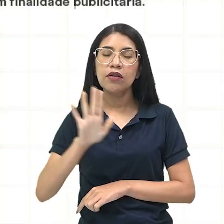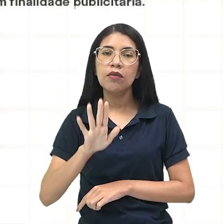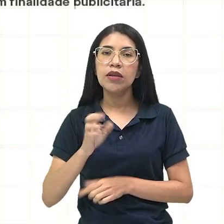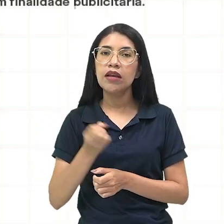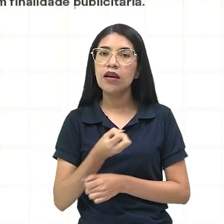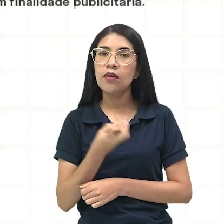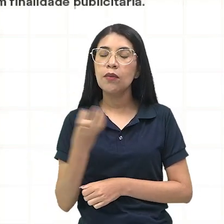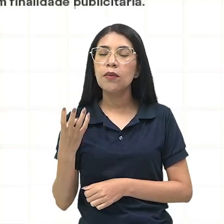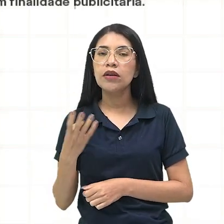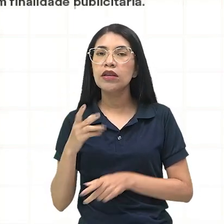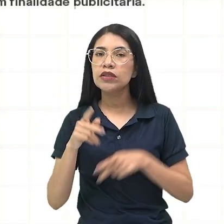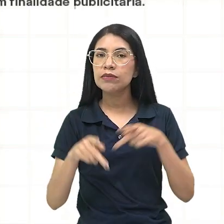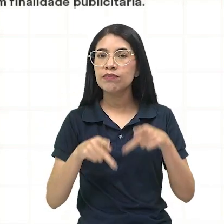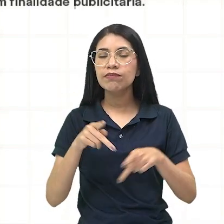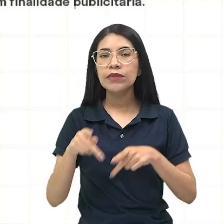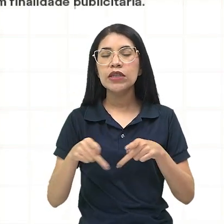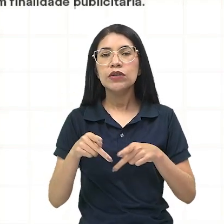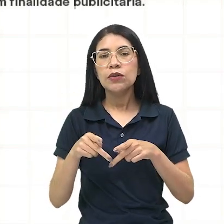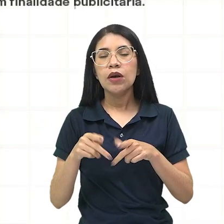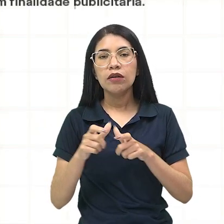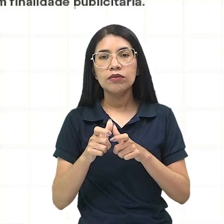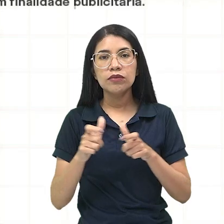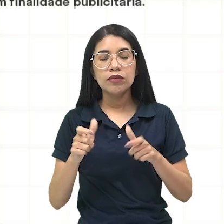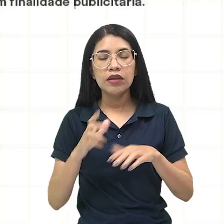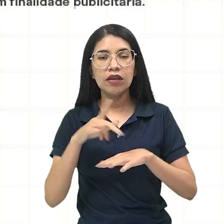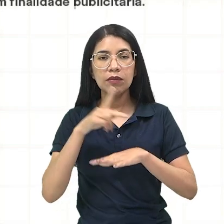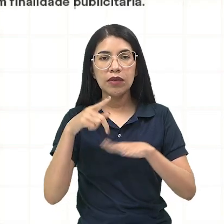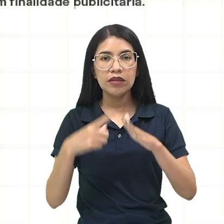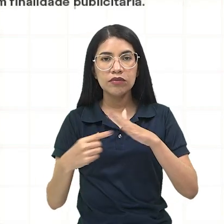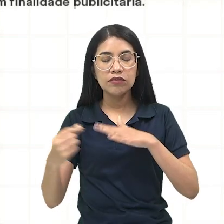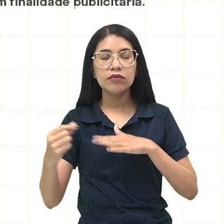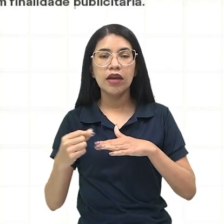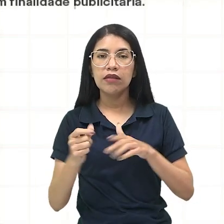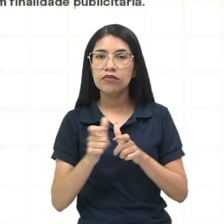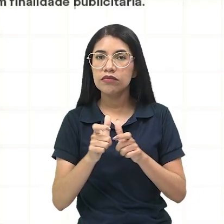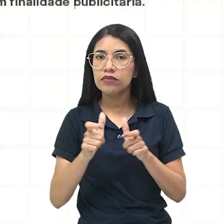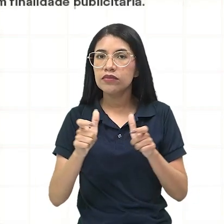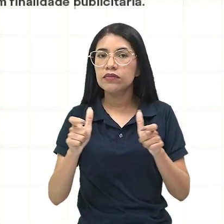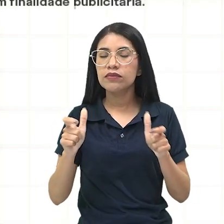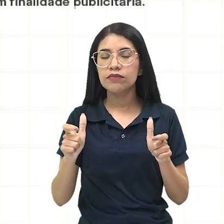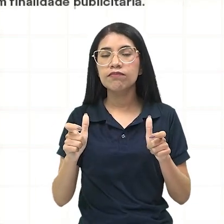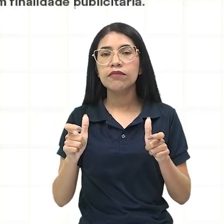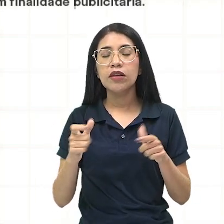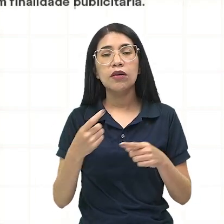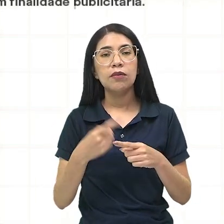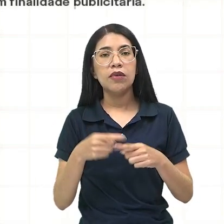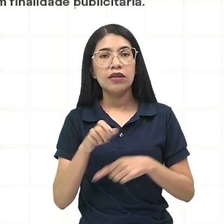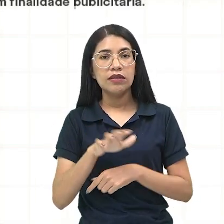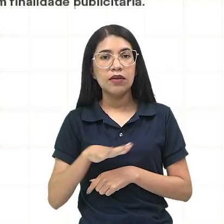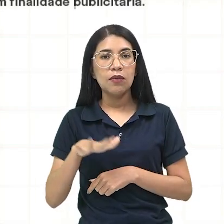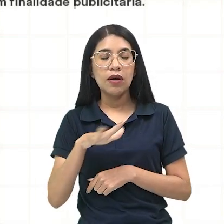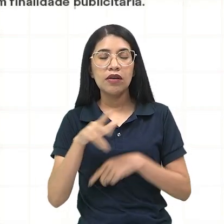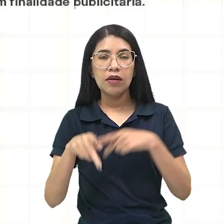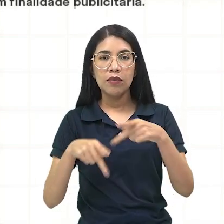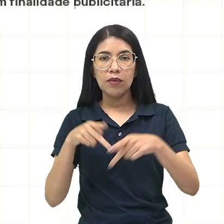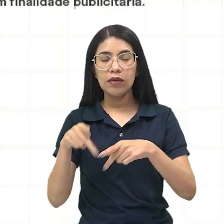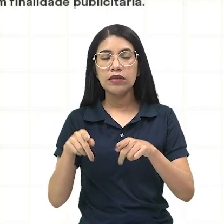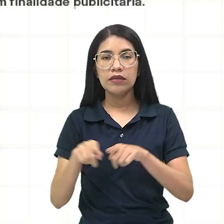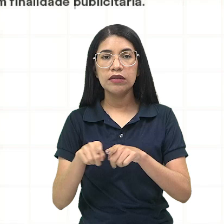uma quantidade de pessoas que são consideradas refugiadas muito grande, né? Até porque são áreas aí que tem uma população